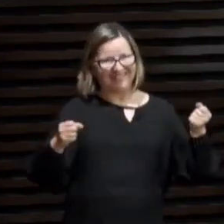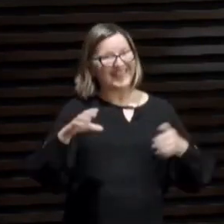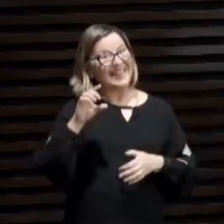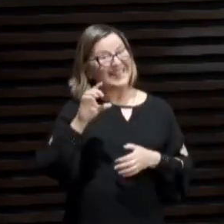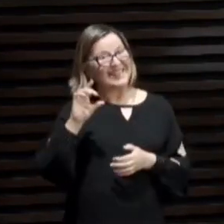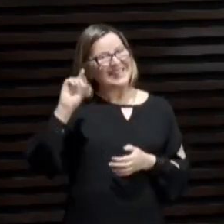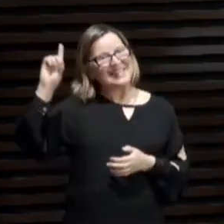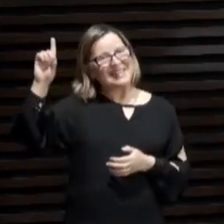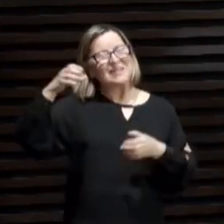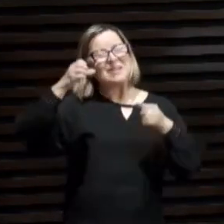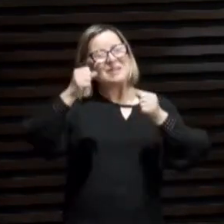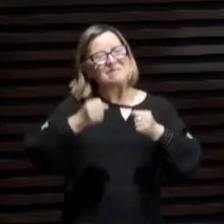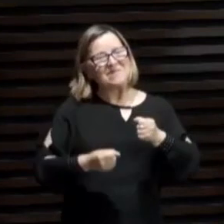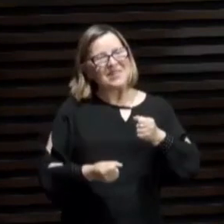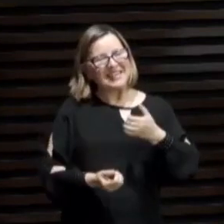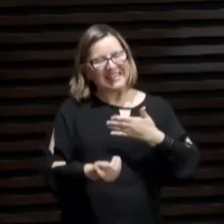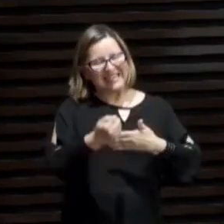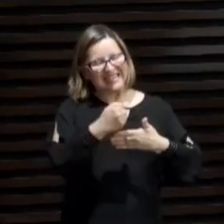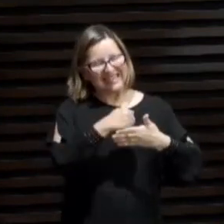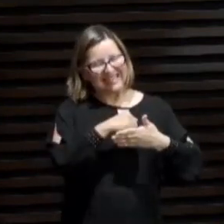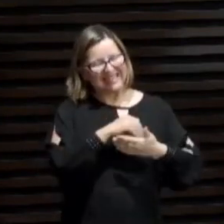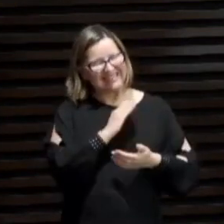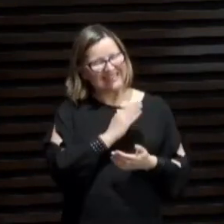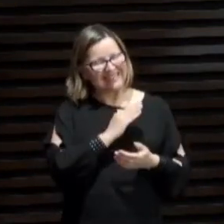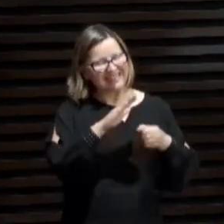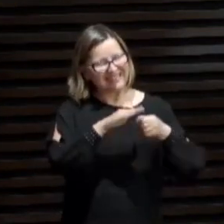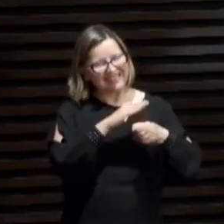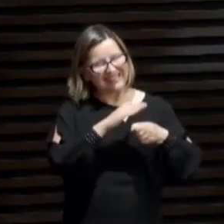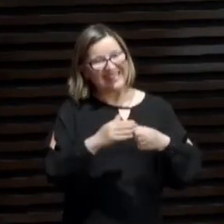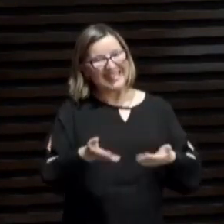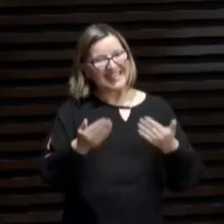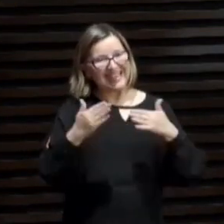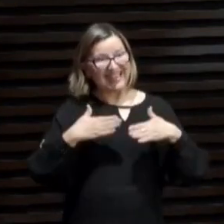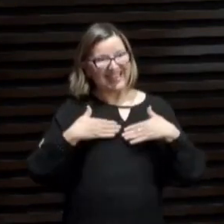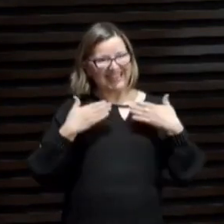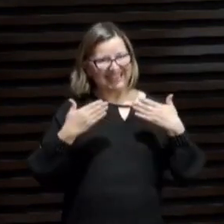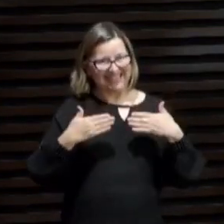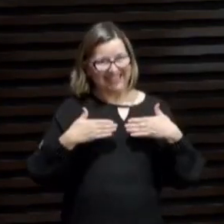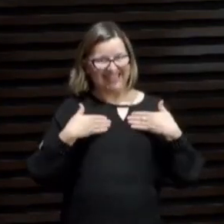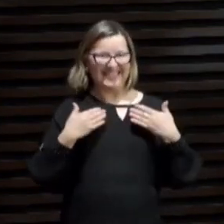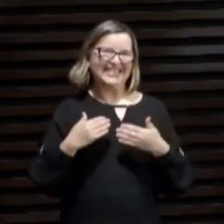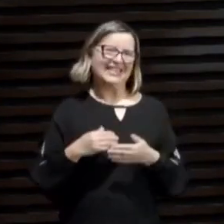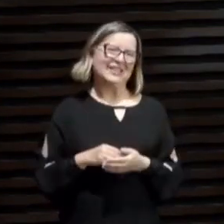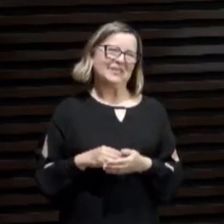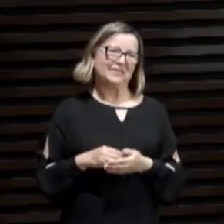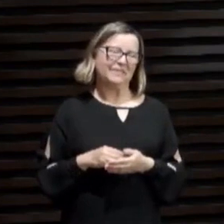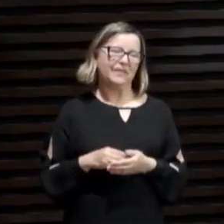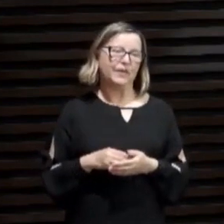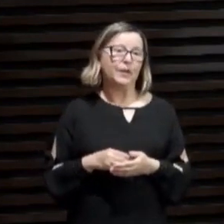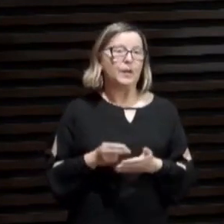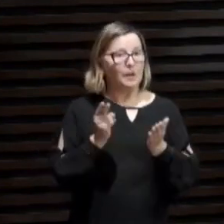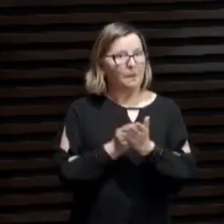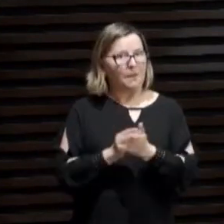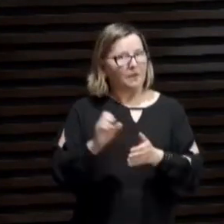eterno pode entrar e preencher e trazer alegria. Alegria na tribulação, como disse o